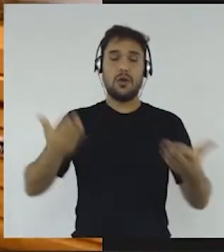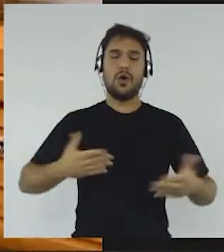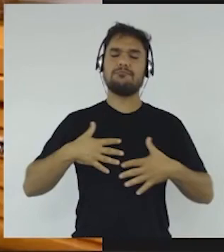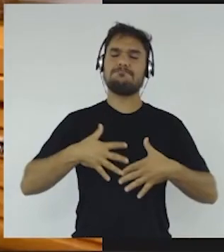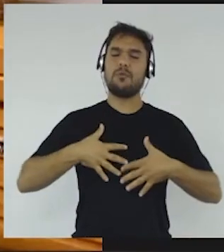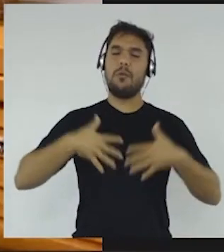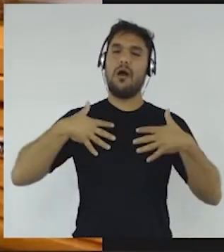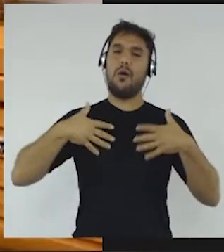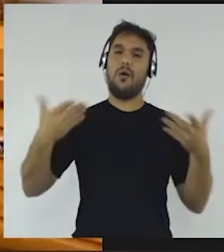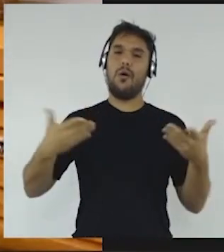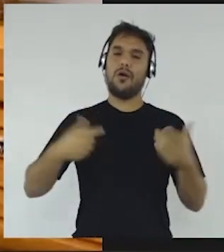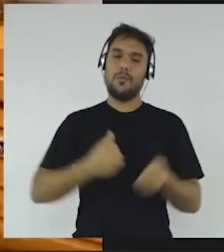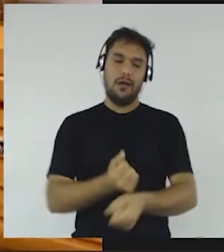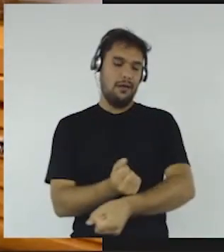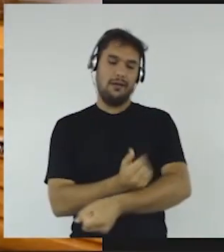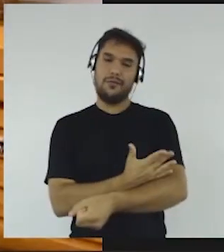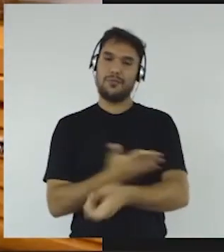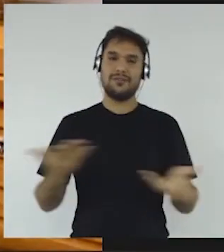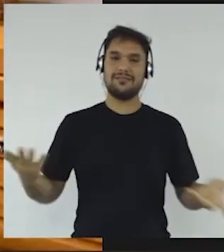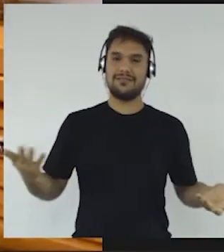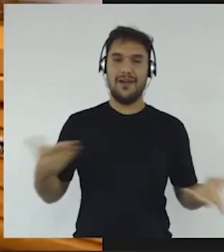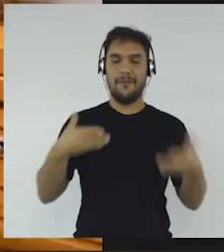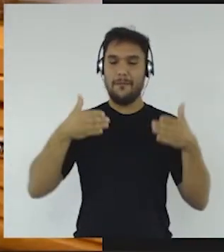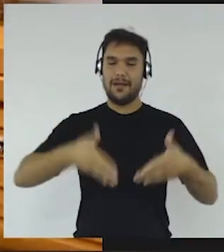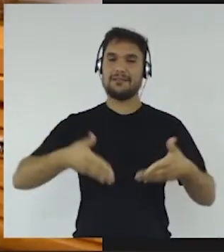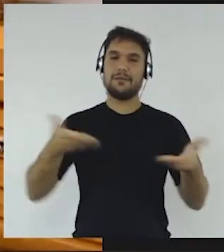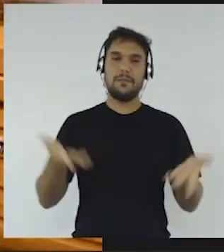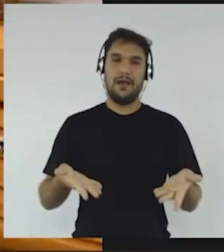uma honra e uma emoção muito grande